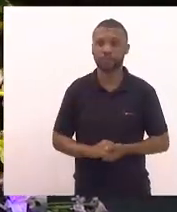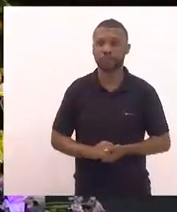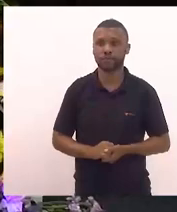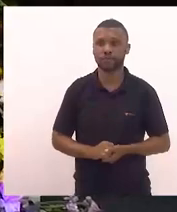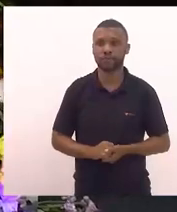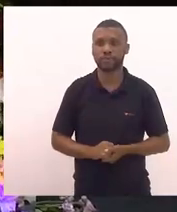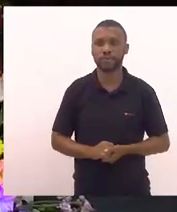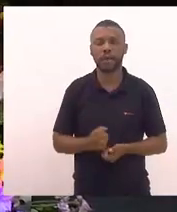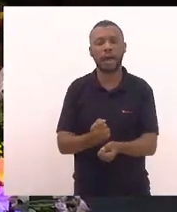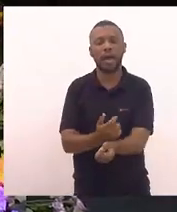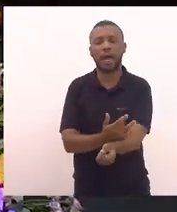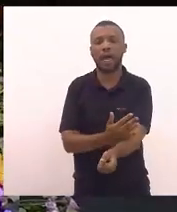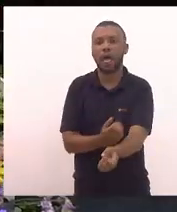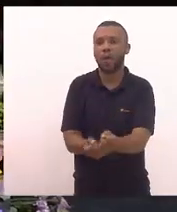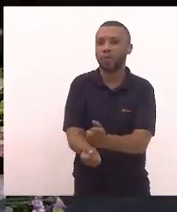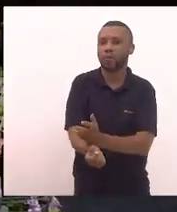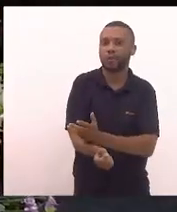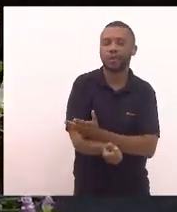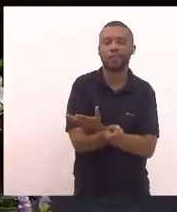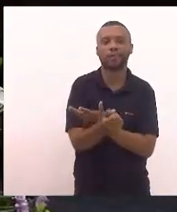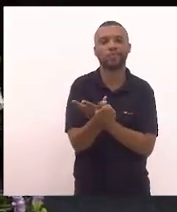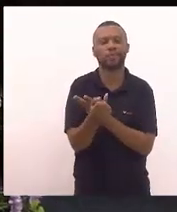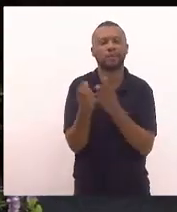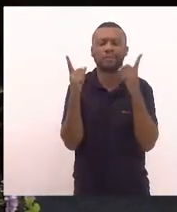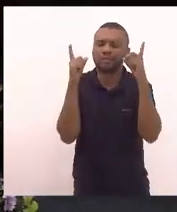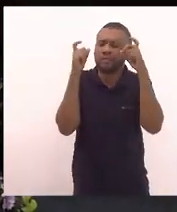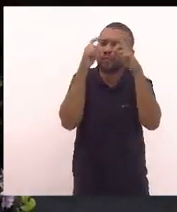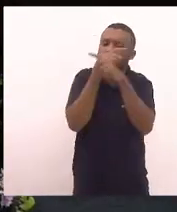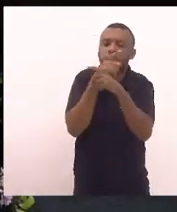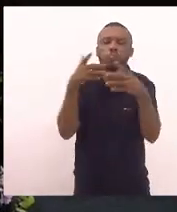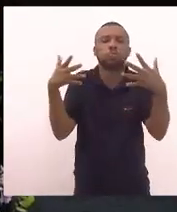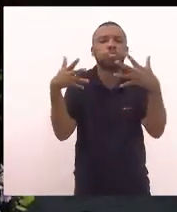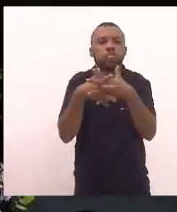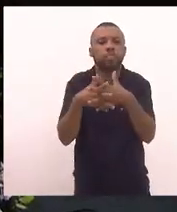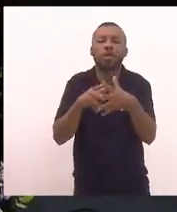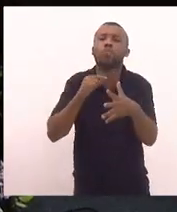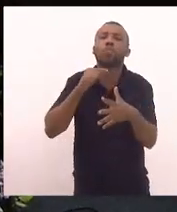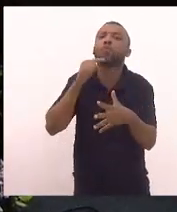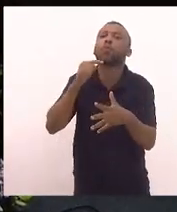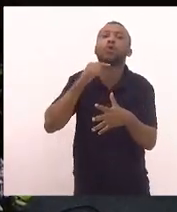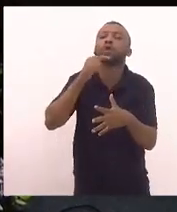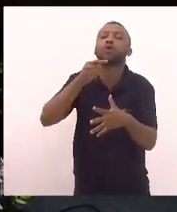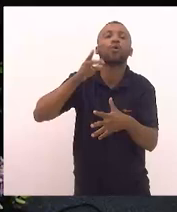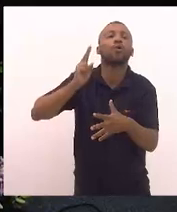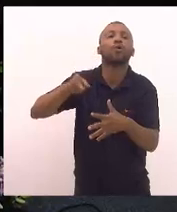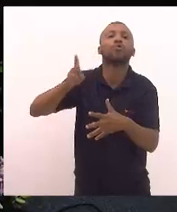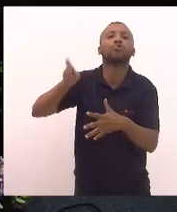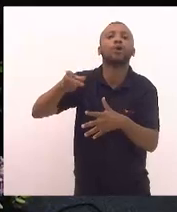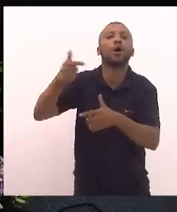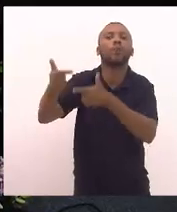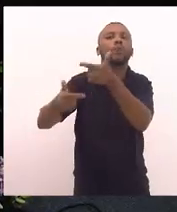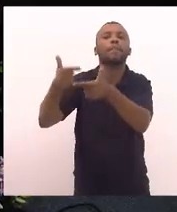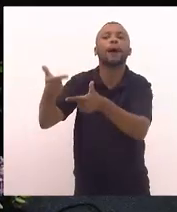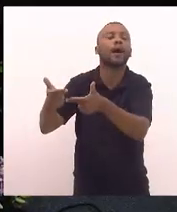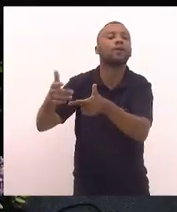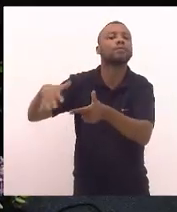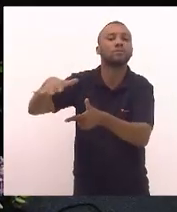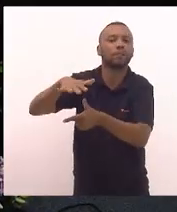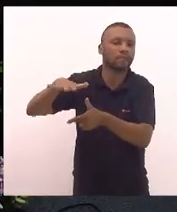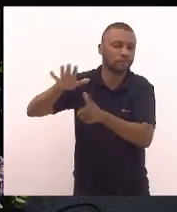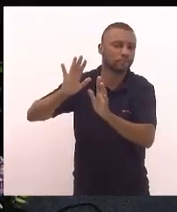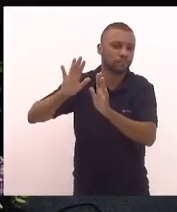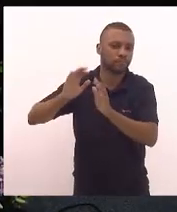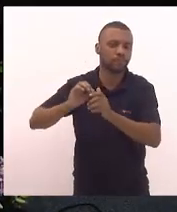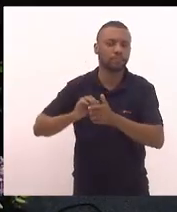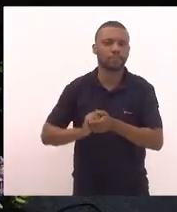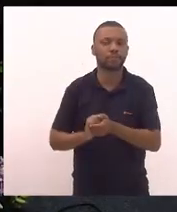Abalada emocionalmente, frente às muitas dificuldades que enfrentou, não conseguiu dar continuidade ao trabalho e decidiu